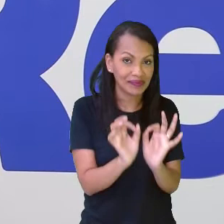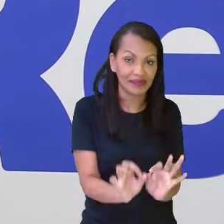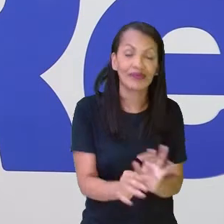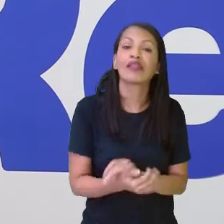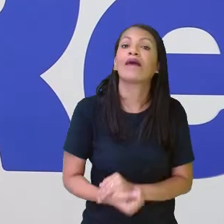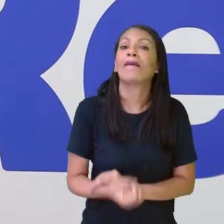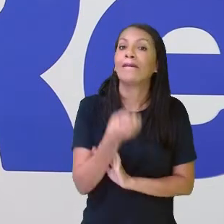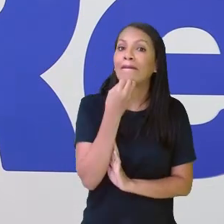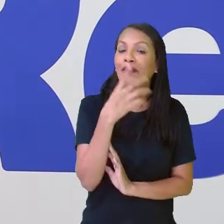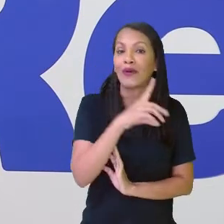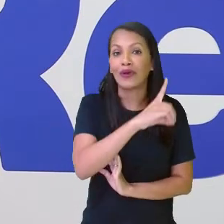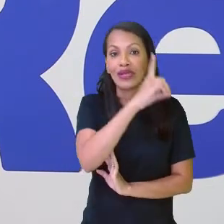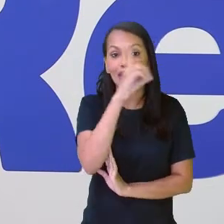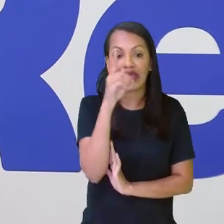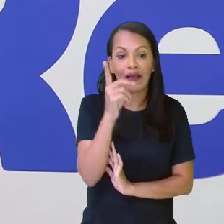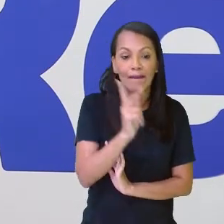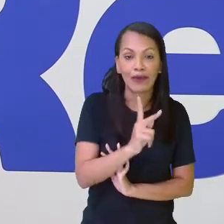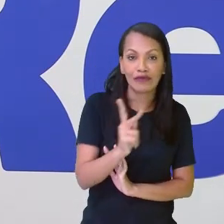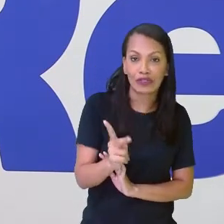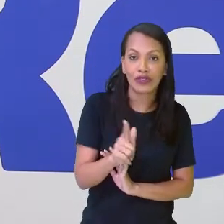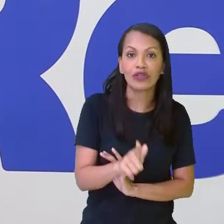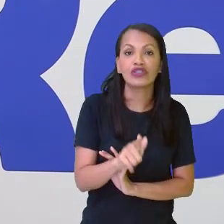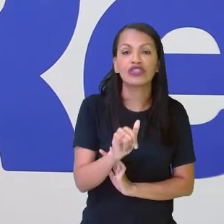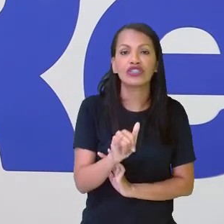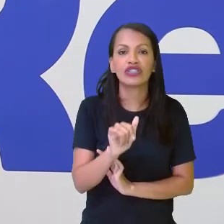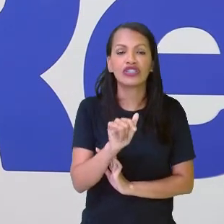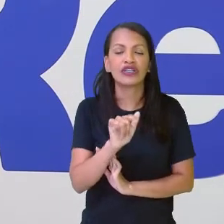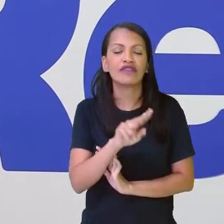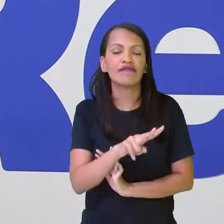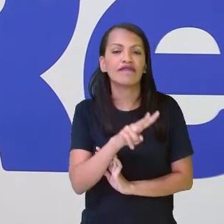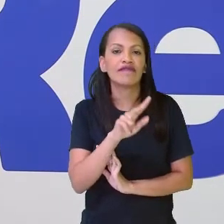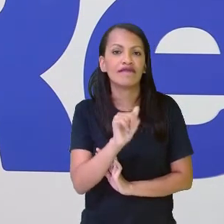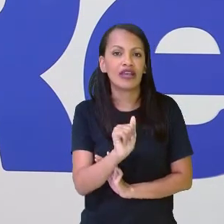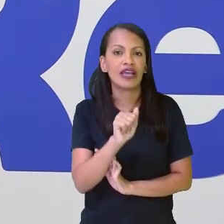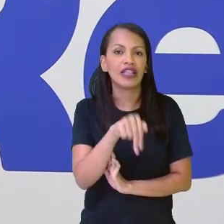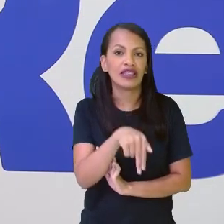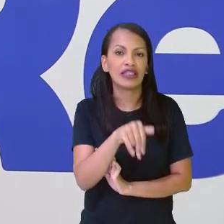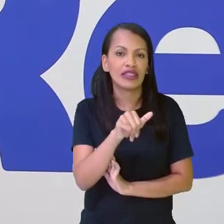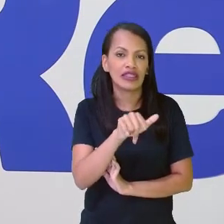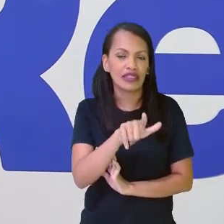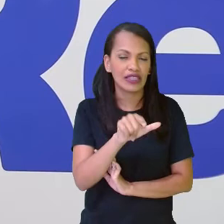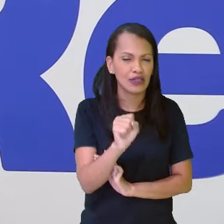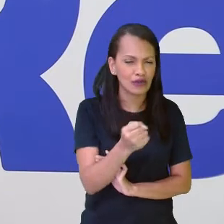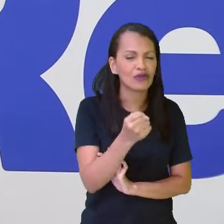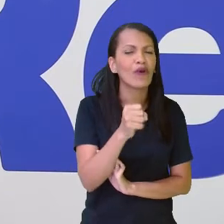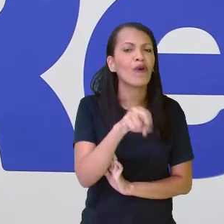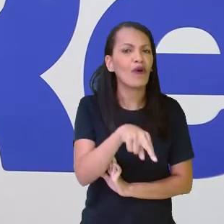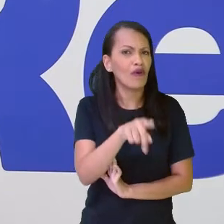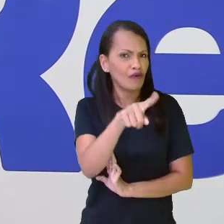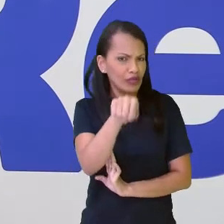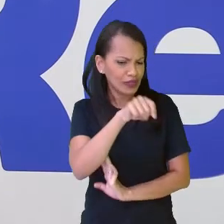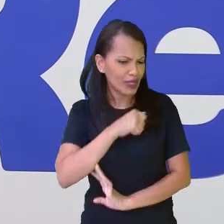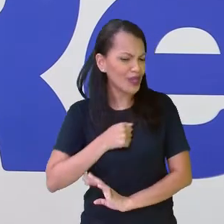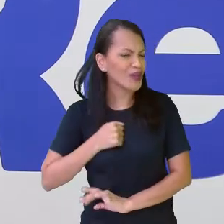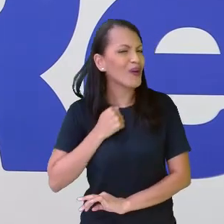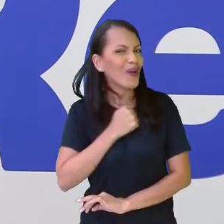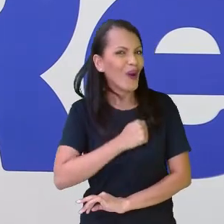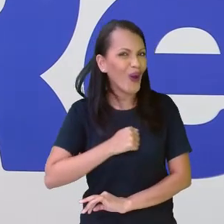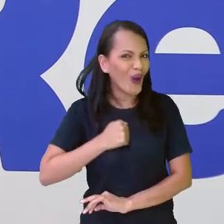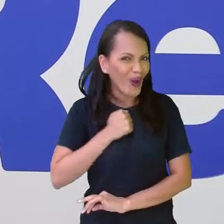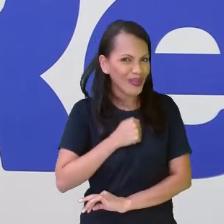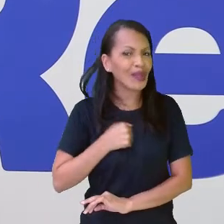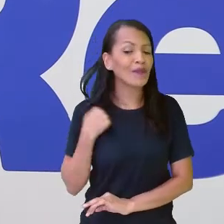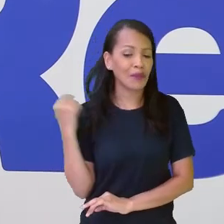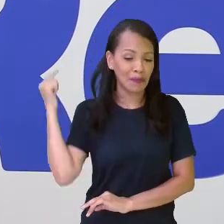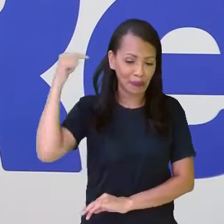Bom dia, professor Givanilson. Professor é queridinho, né? Vocês gostam, né? Porque ele sempre traz coisas